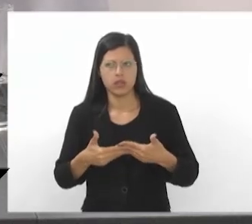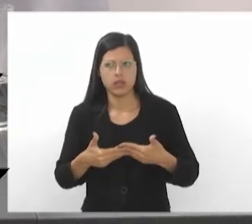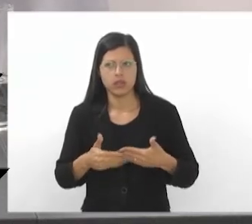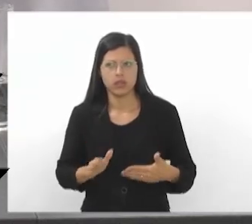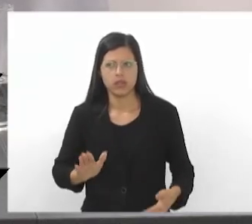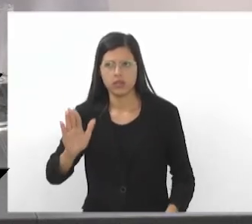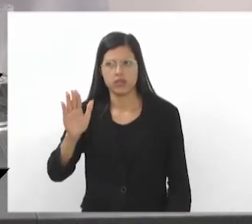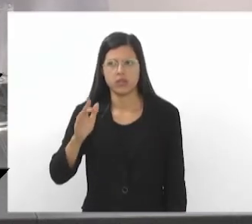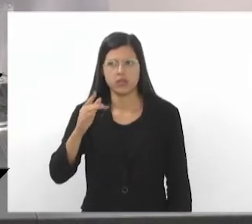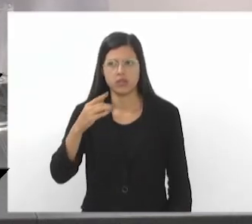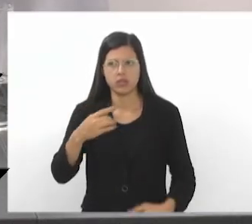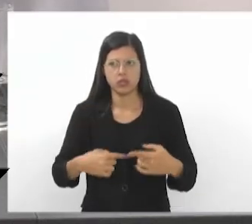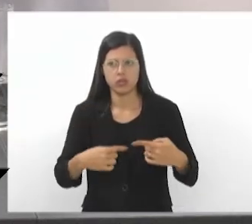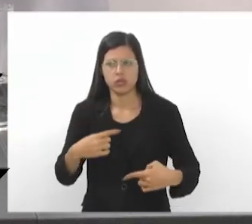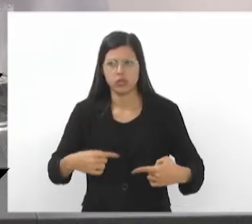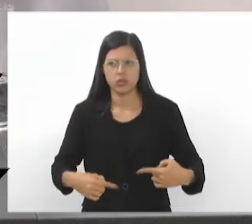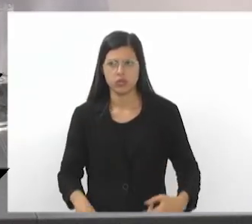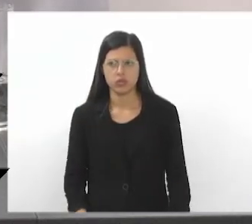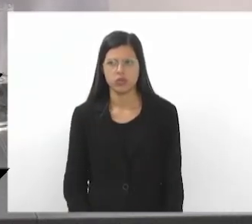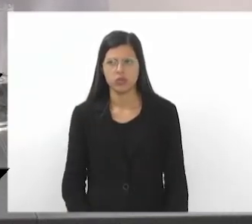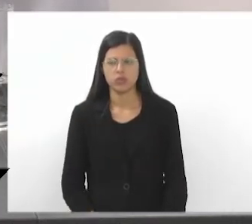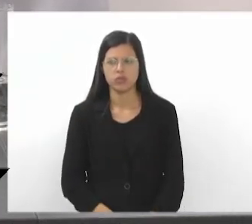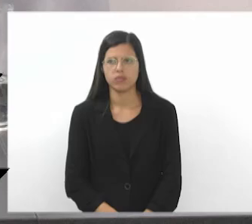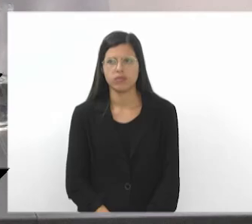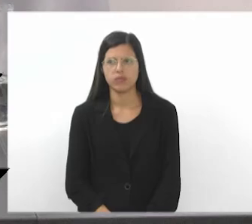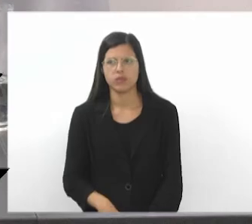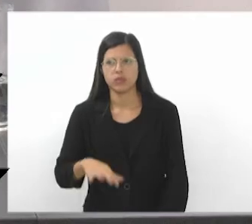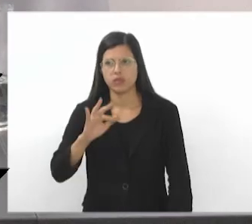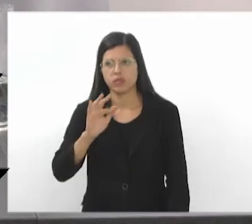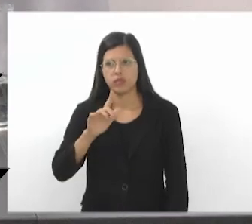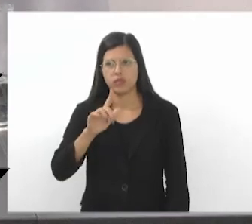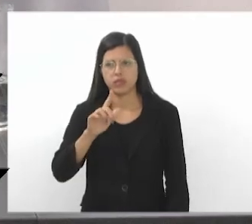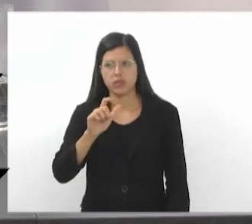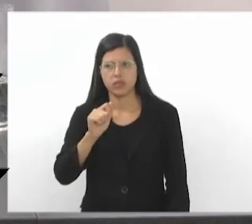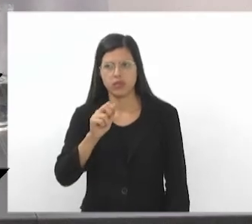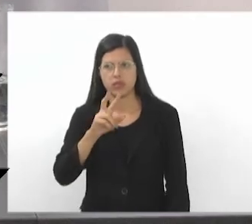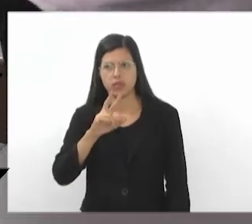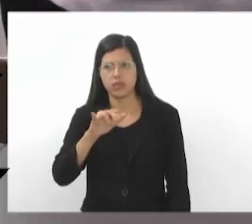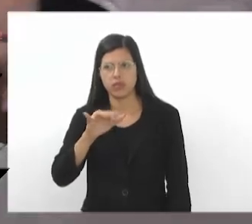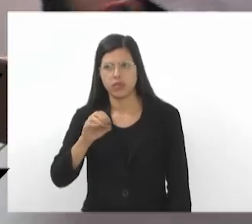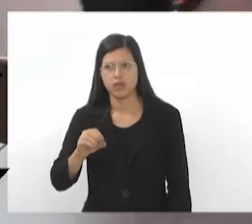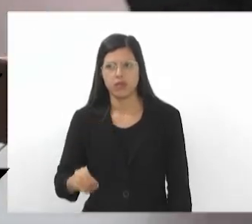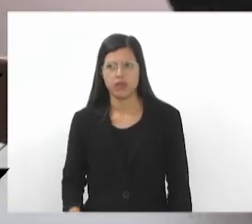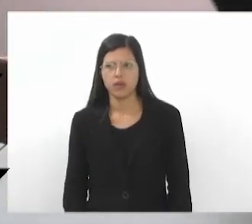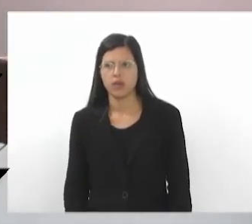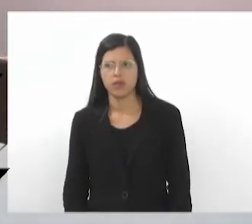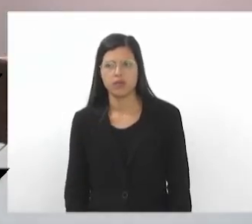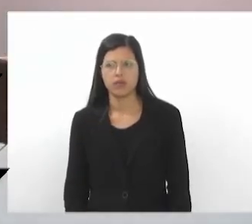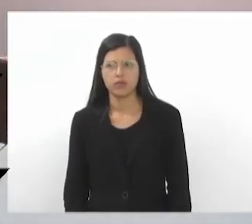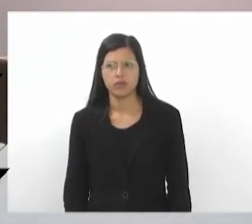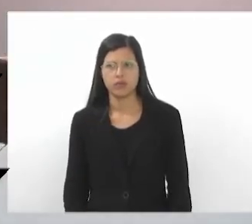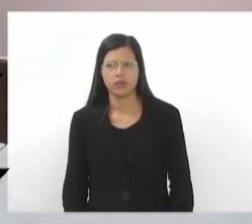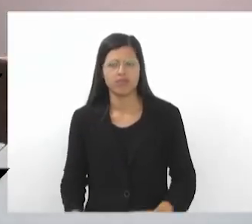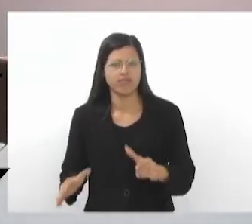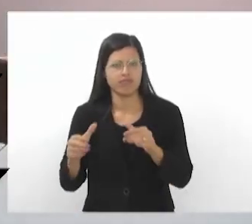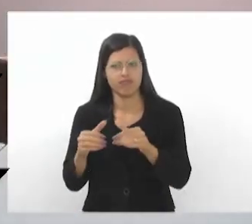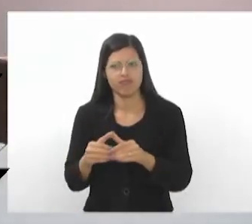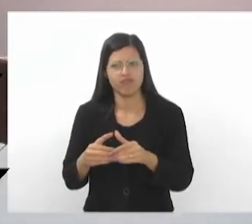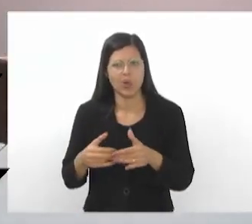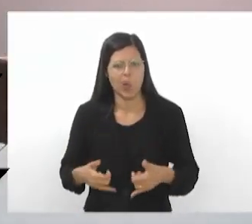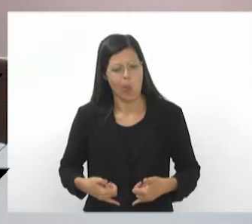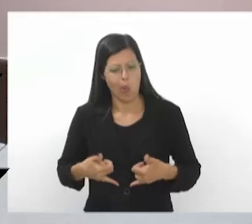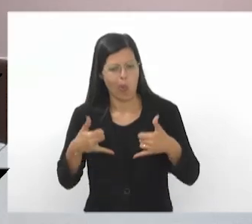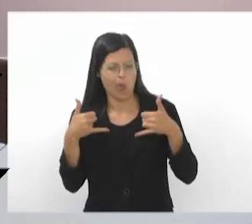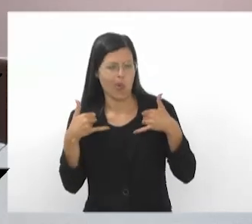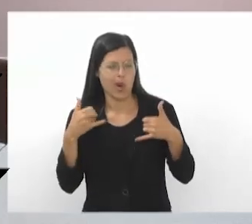presidente, só discutir, destacar que o deputado Cantusca, Serafim. como é conhecido, é um time que orgulha toda